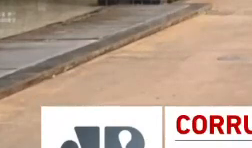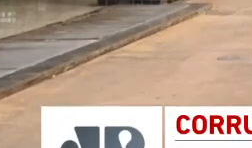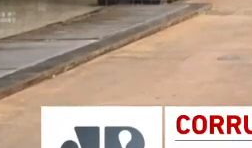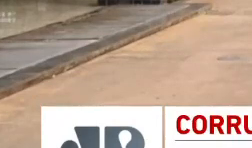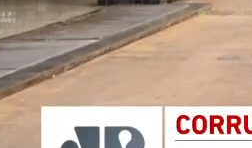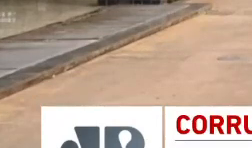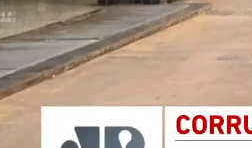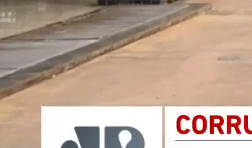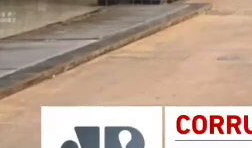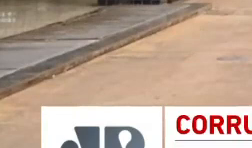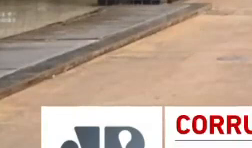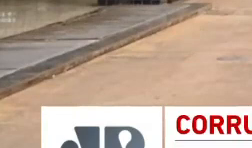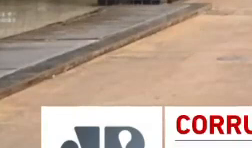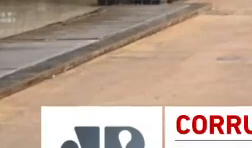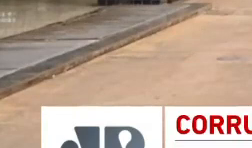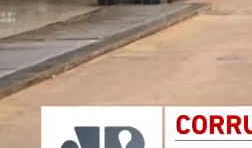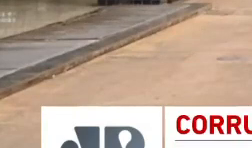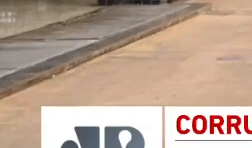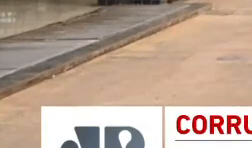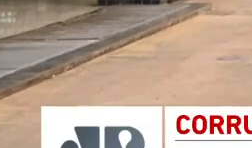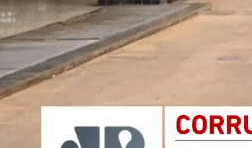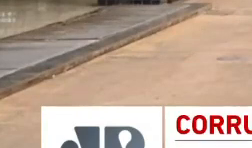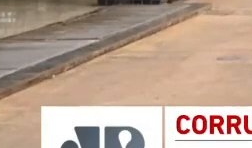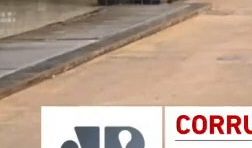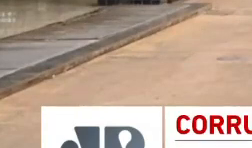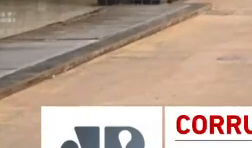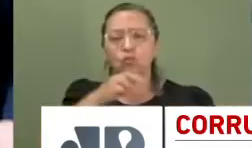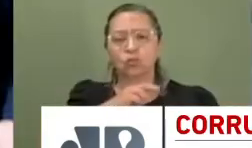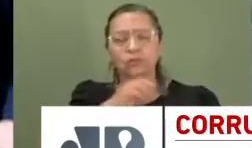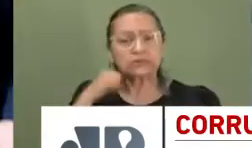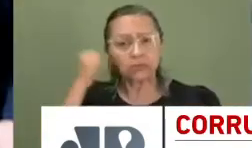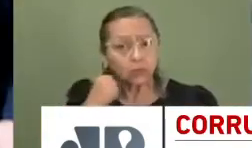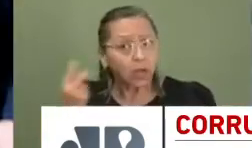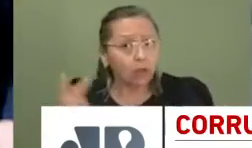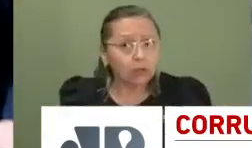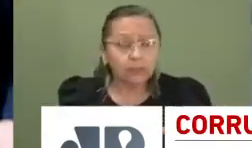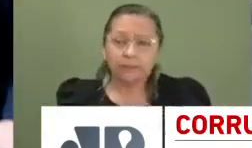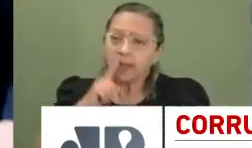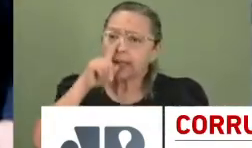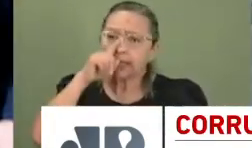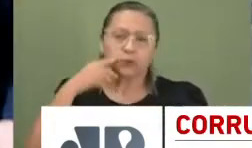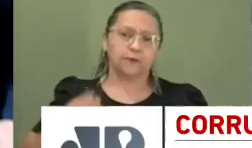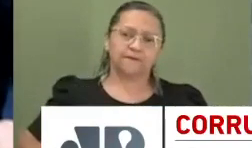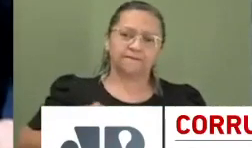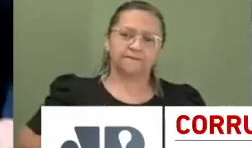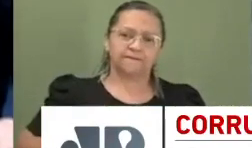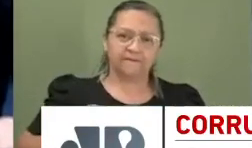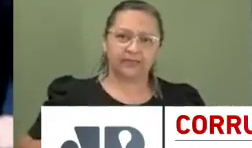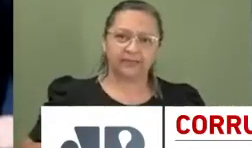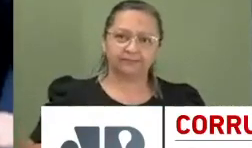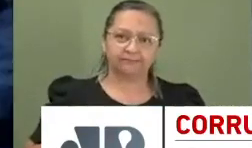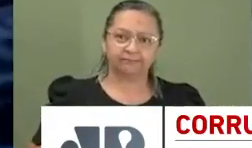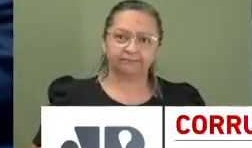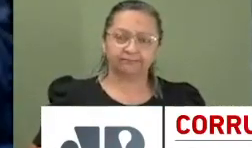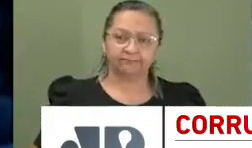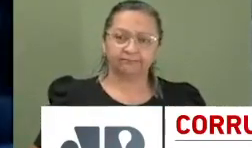delatar a todo preço em troca de imunidade penal. Fecha aspas. Renan Calheiros foi denunciado em agosto de 2017 por